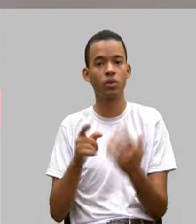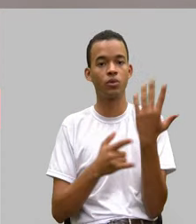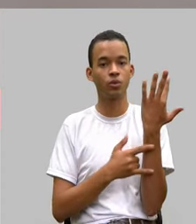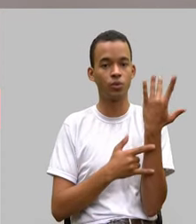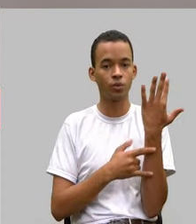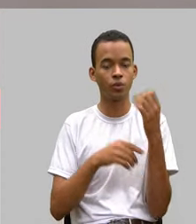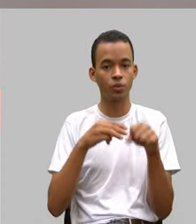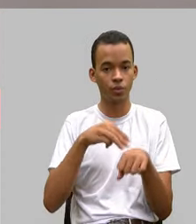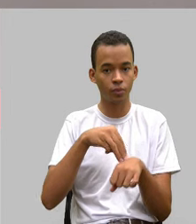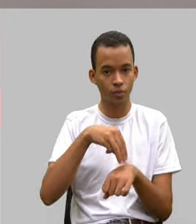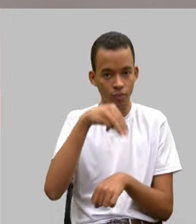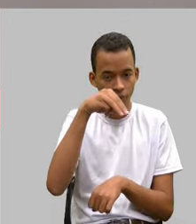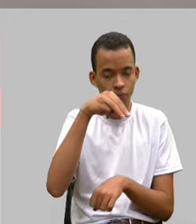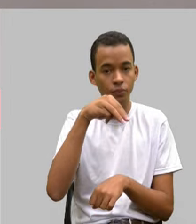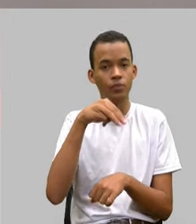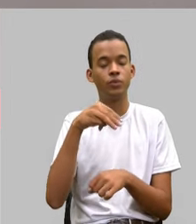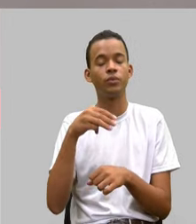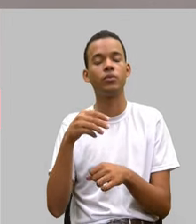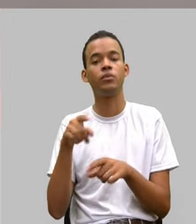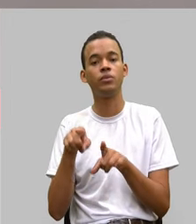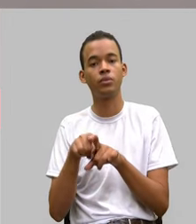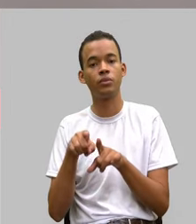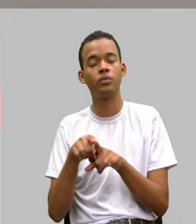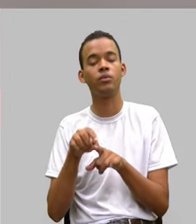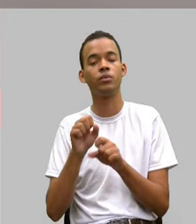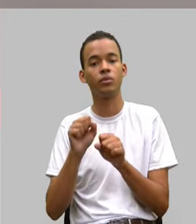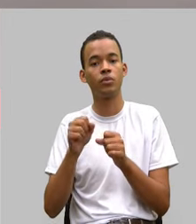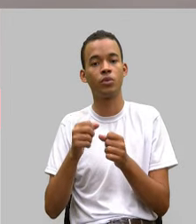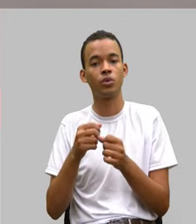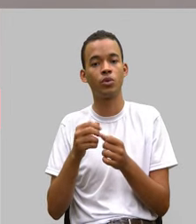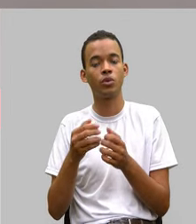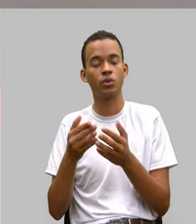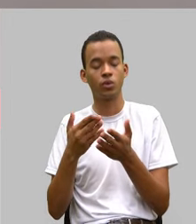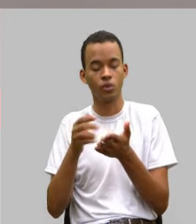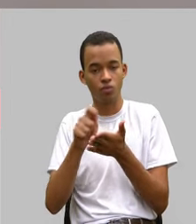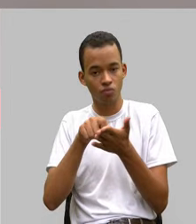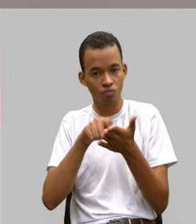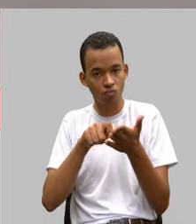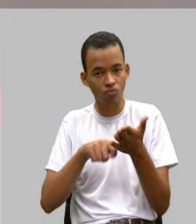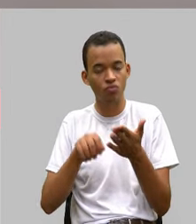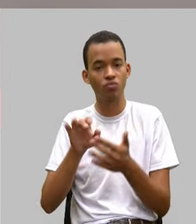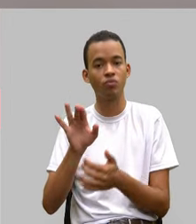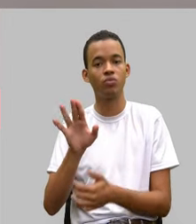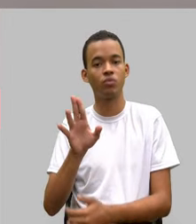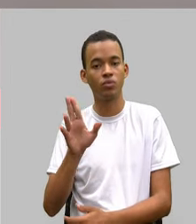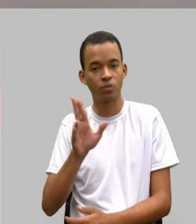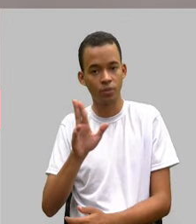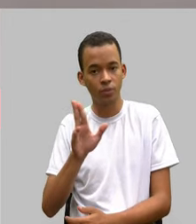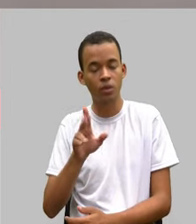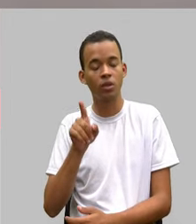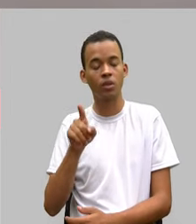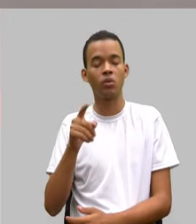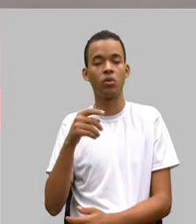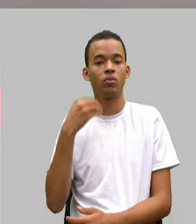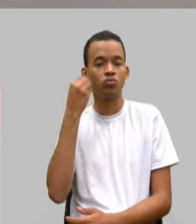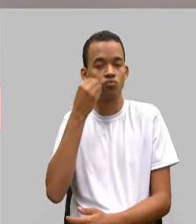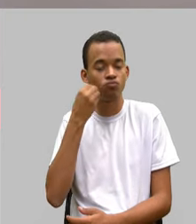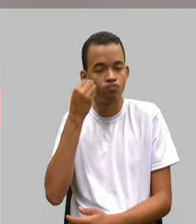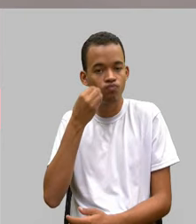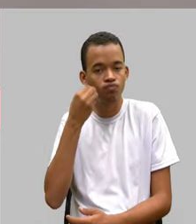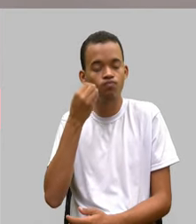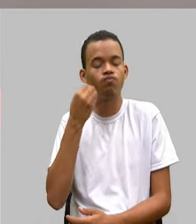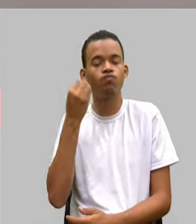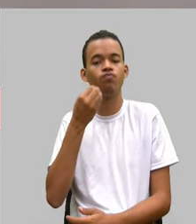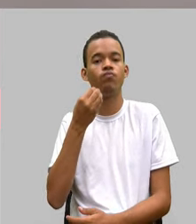medicinais desde abril de 2014 possui Ampla experiência no tratamento adjuvante de pacientes com